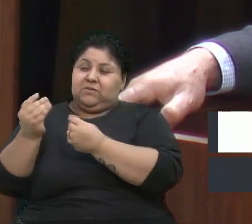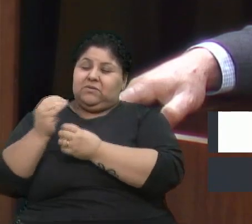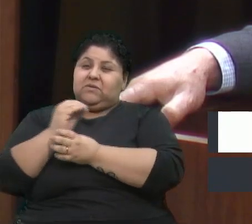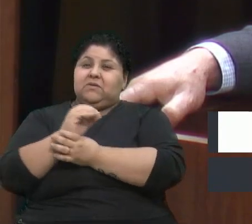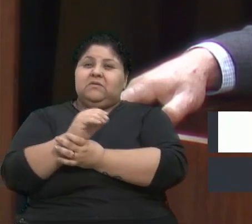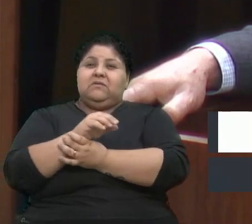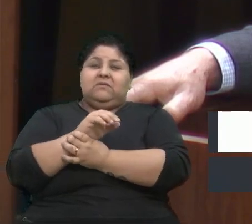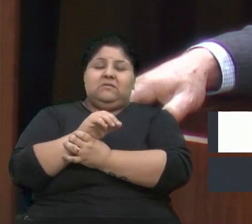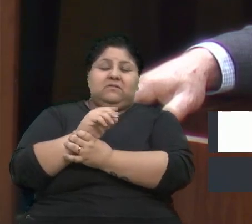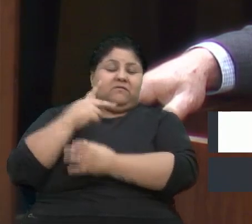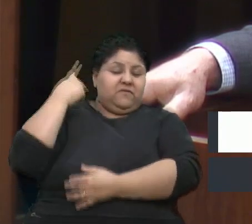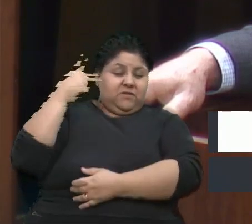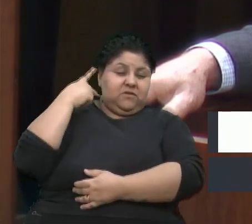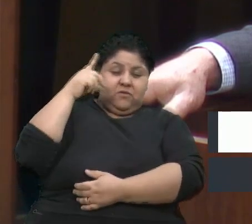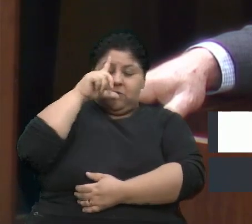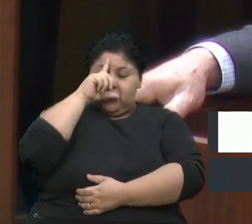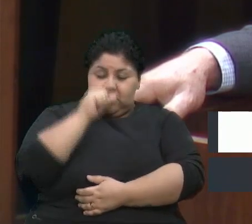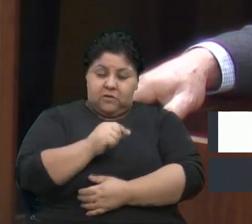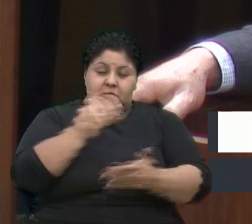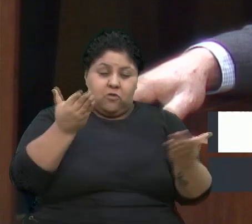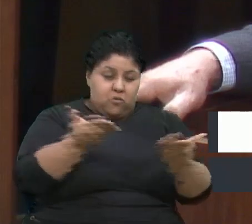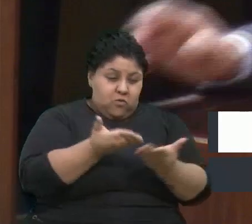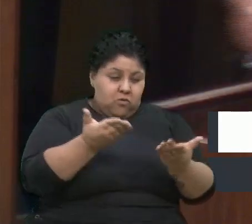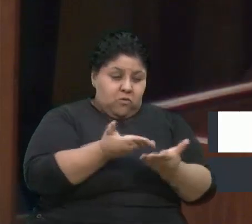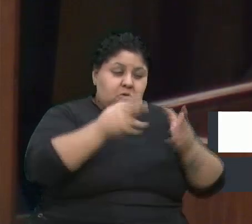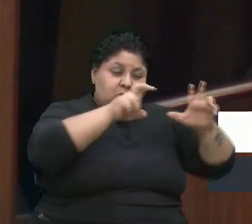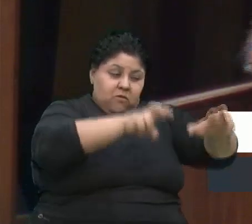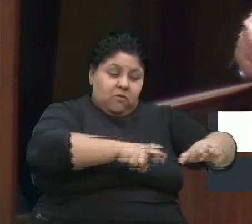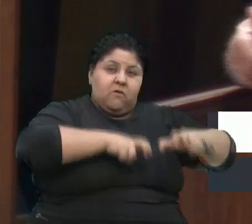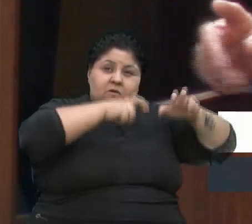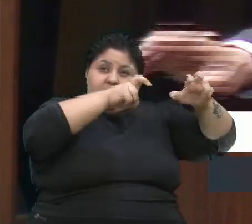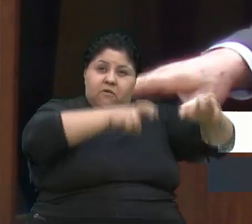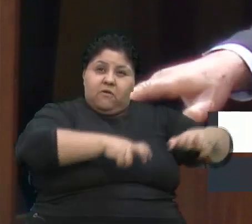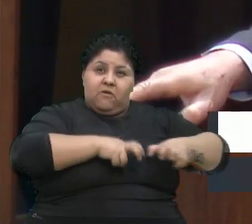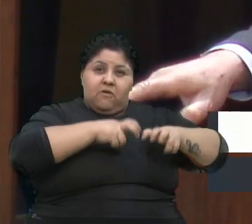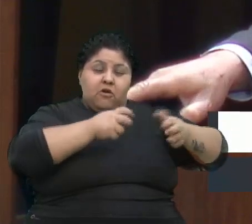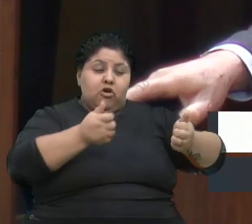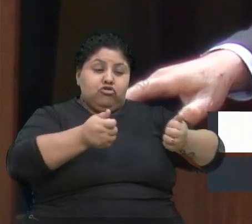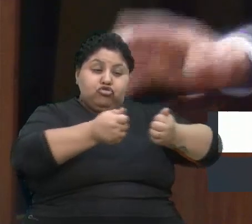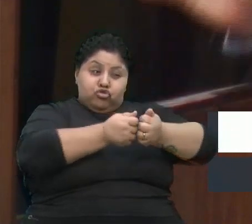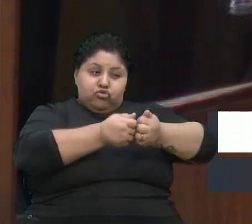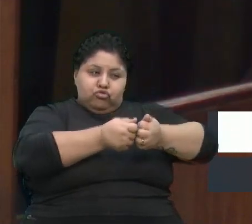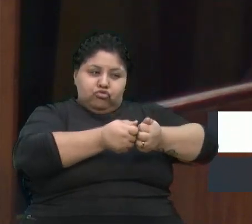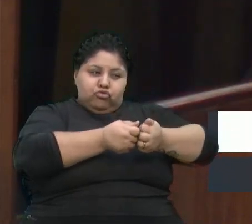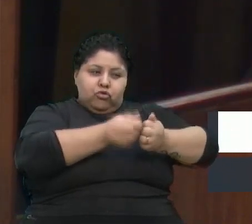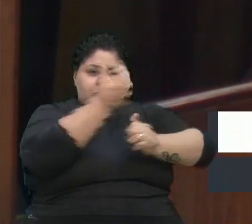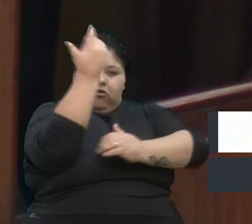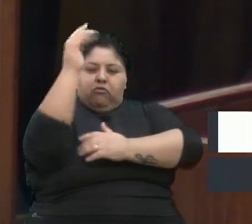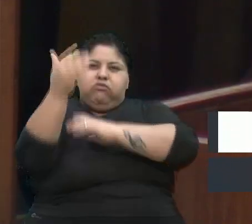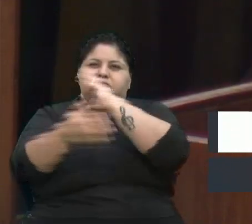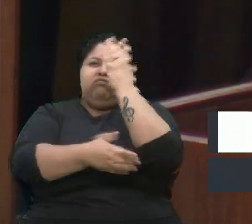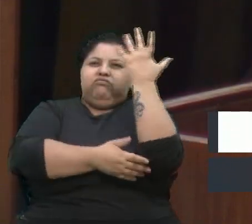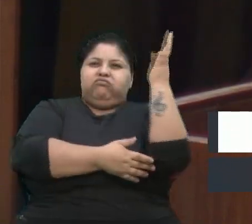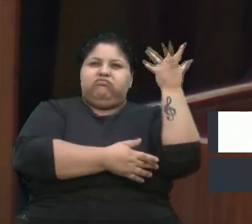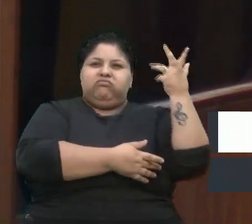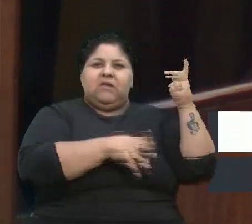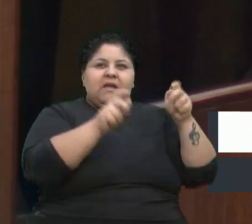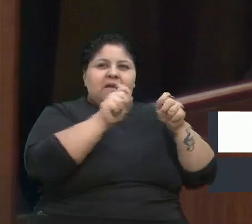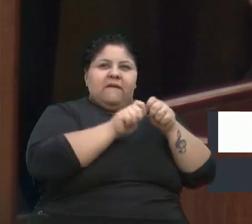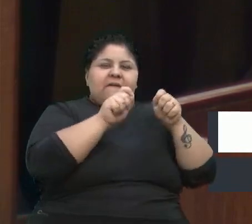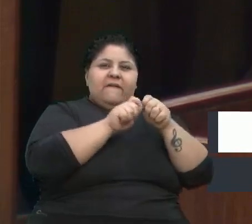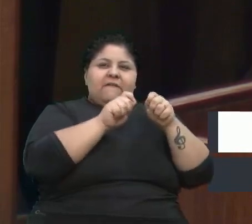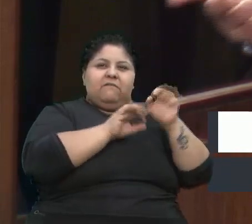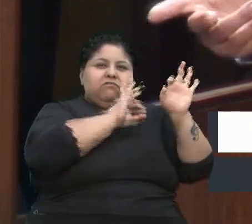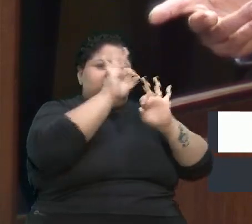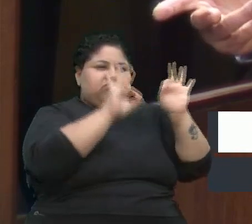Vereador Sandro, hoje, se um agricultor em roda do seu parreiral, ele fizer aquele debasteamento para